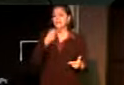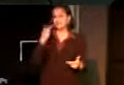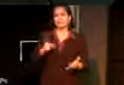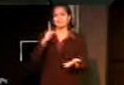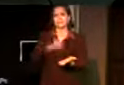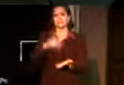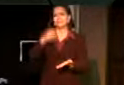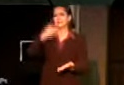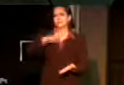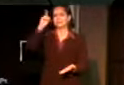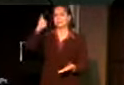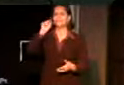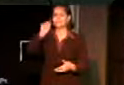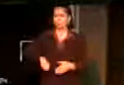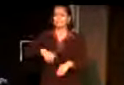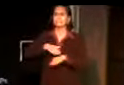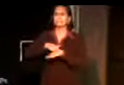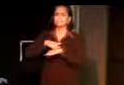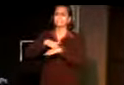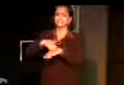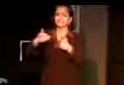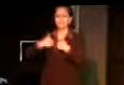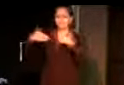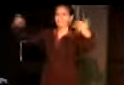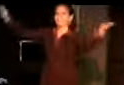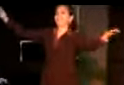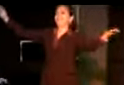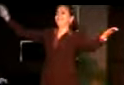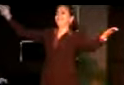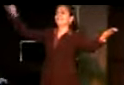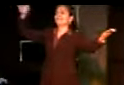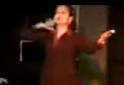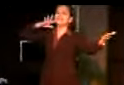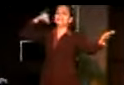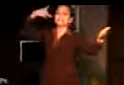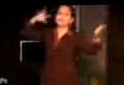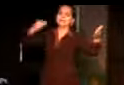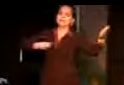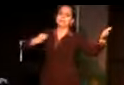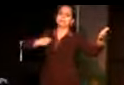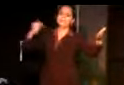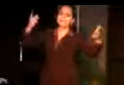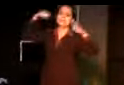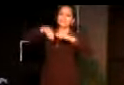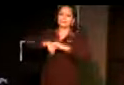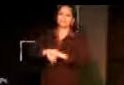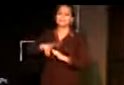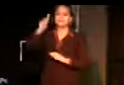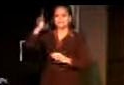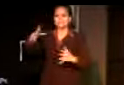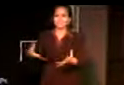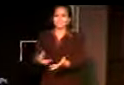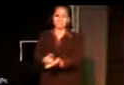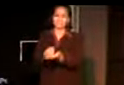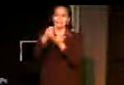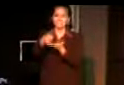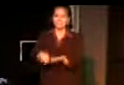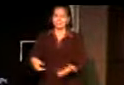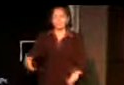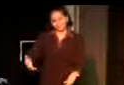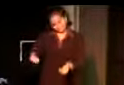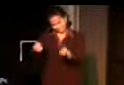verdade com ele Você pode abrir o peito e saiba que ele vai te receber vai